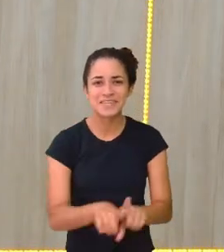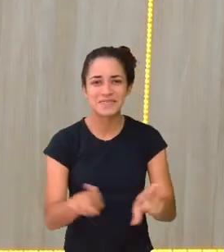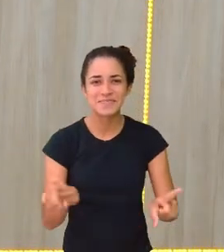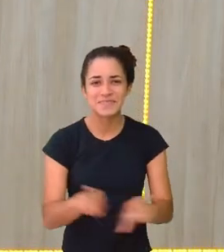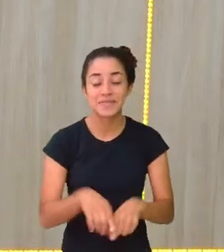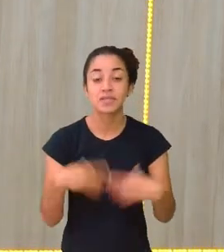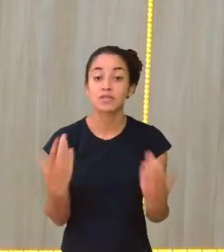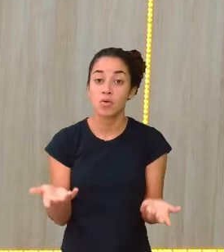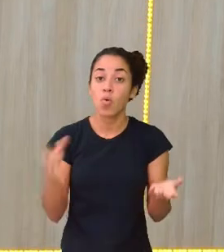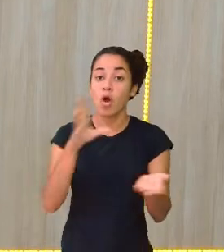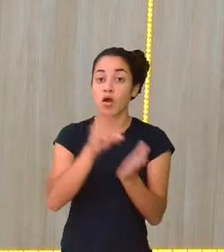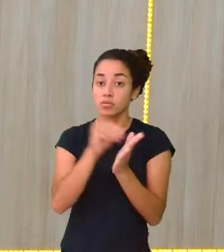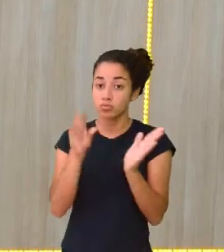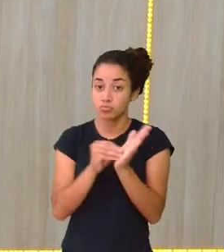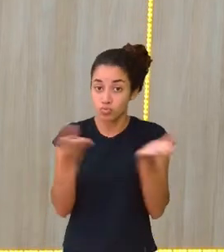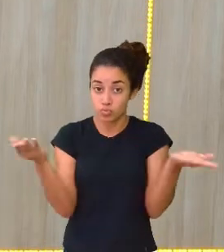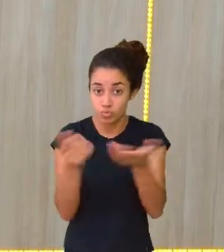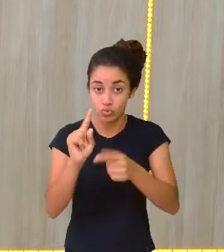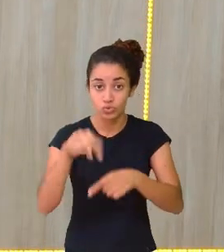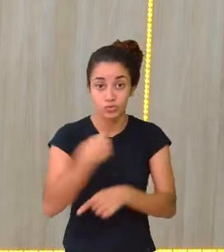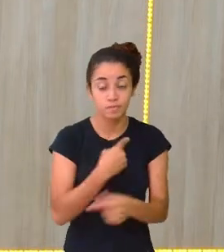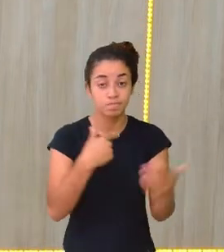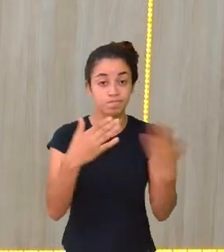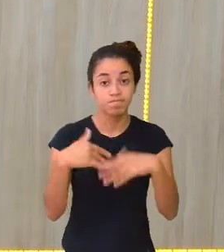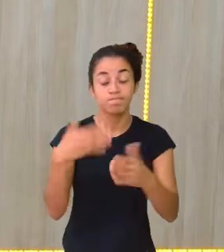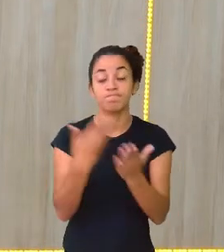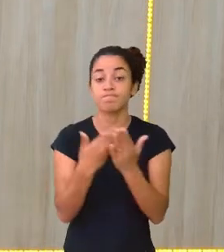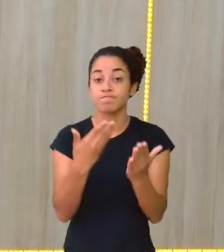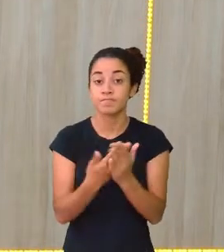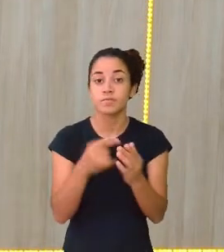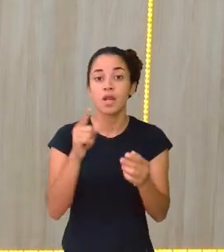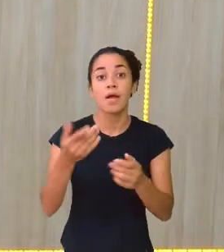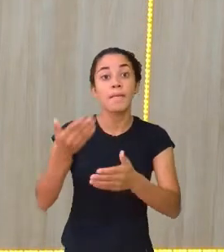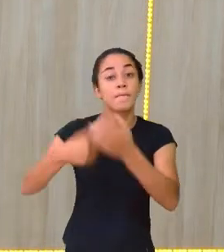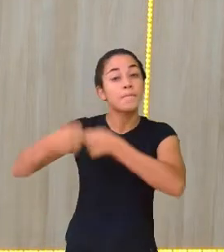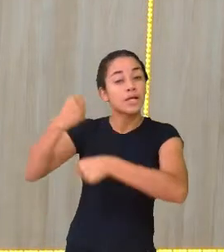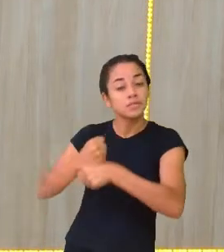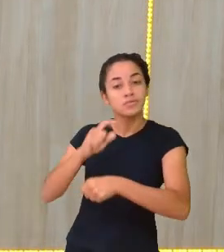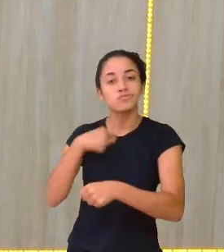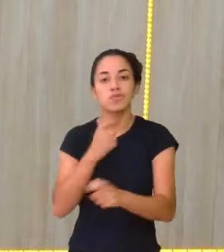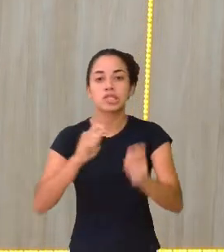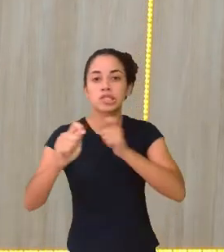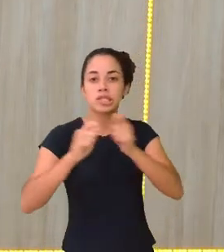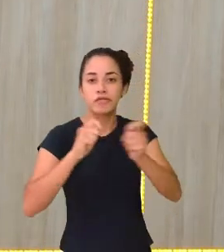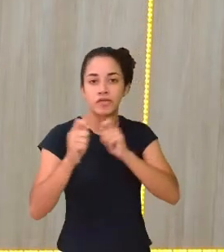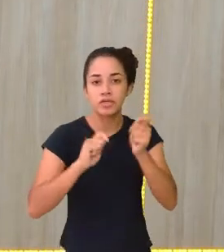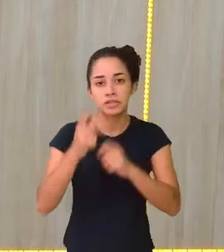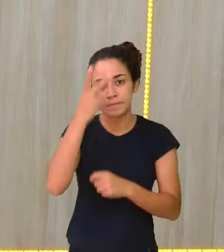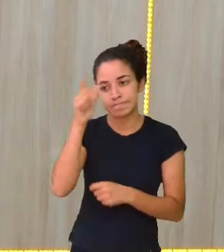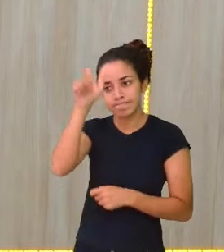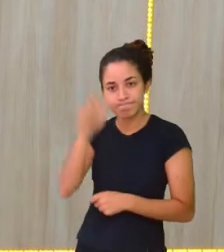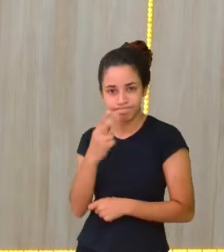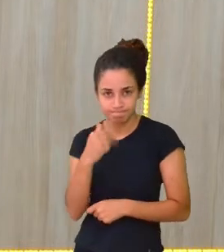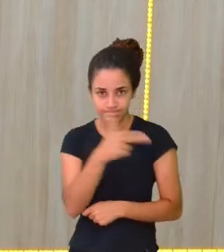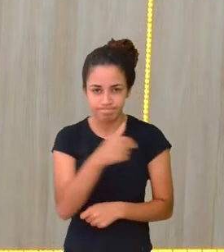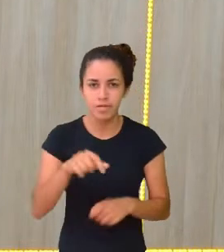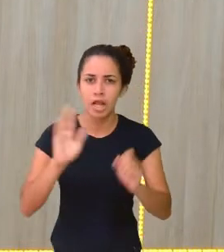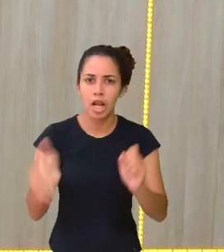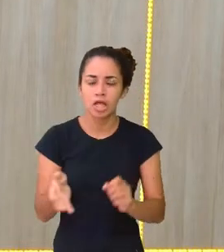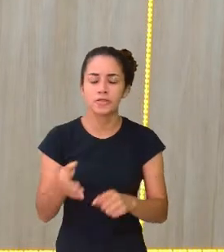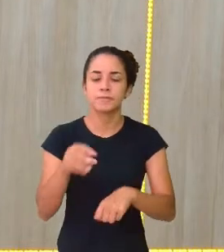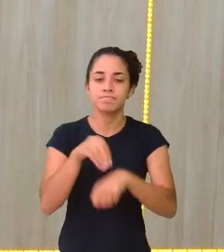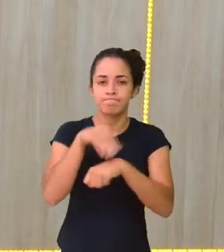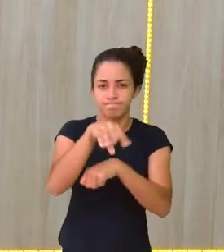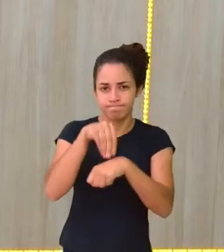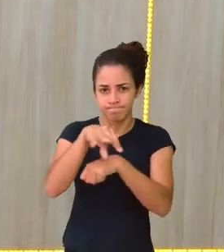gente vai trabalhar hoje, no ano passado eu fiz uma entrevista com a nutricionista Ana Borges, e ela deu muitas dicas para a